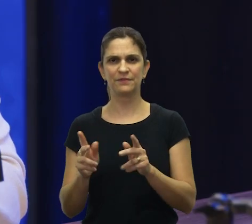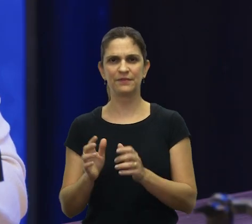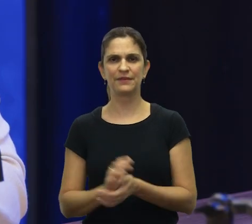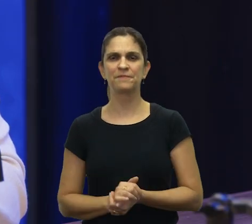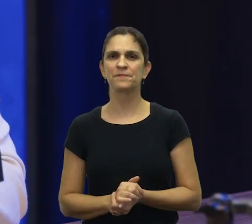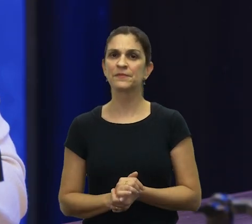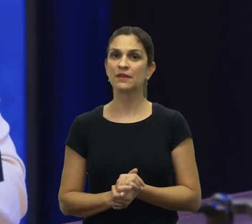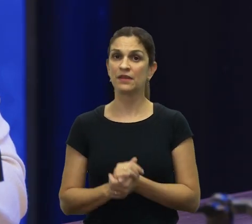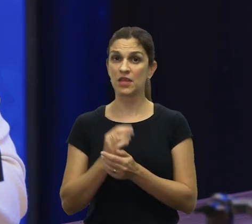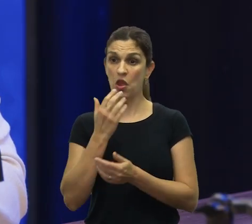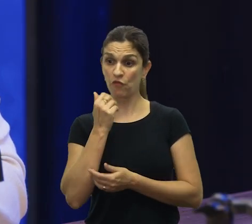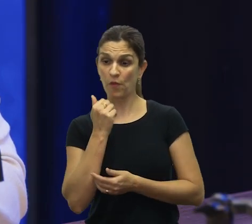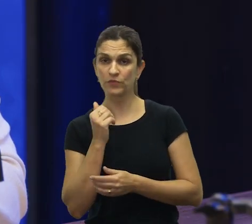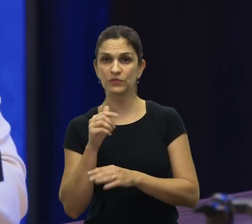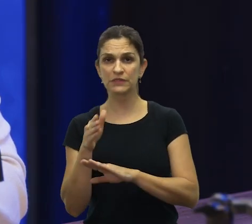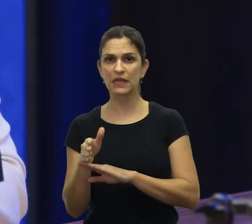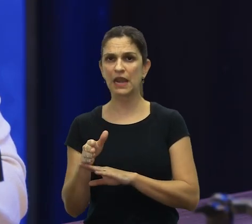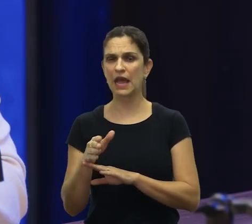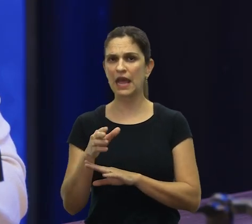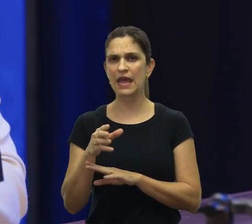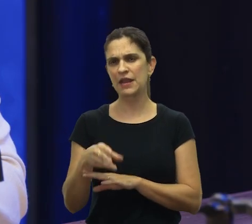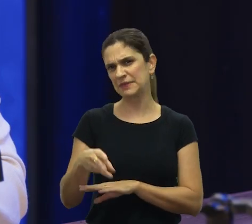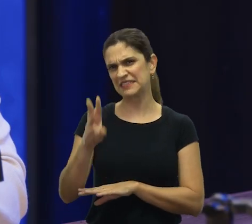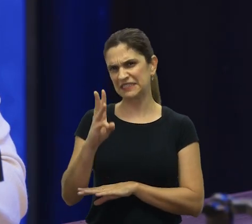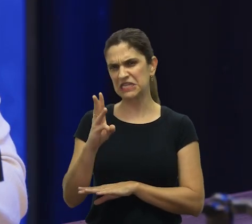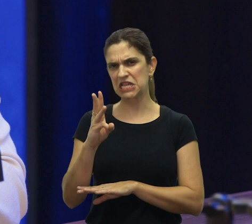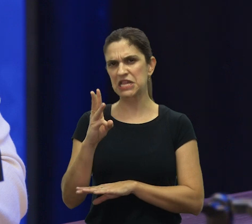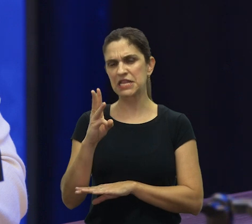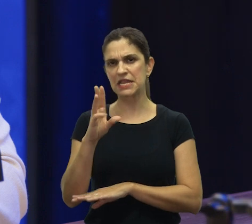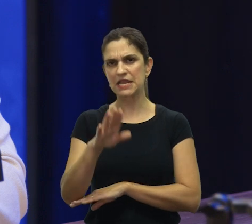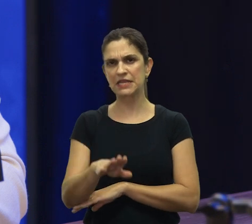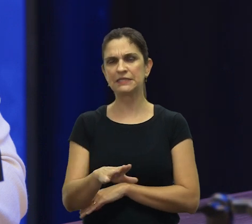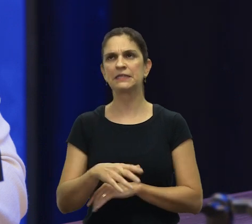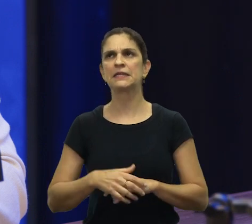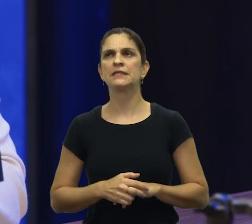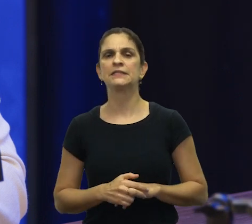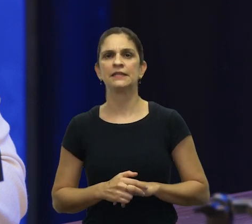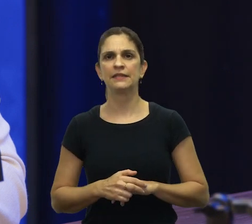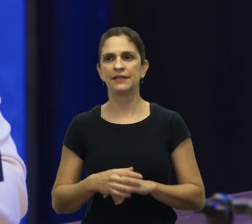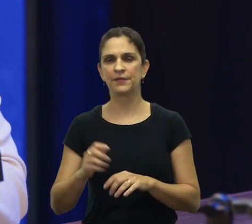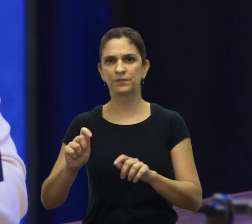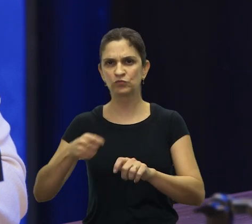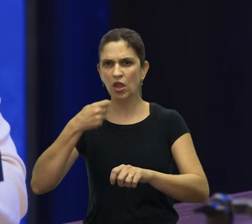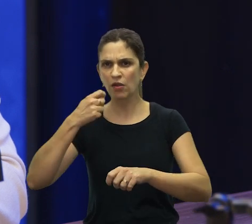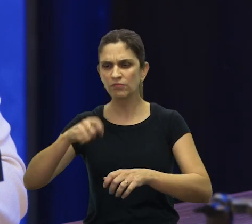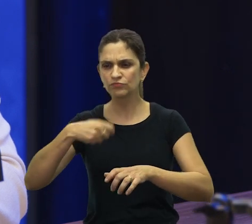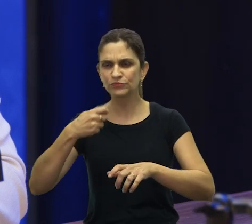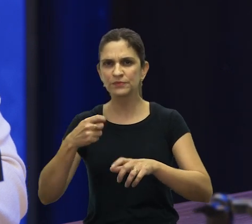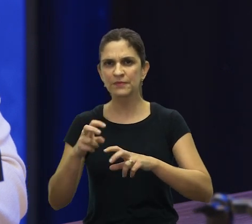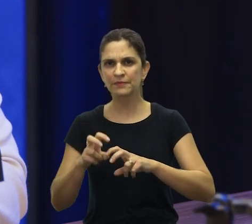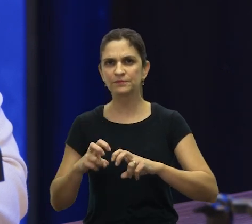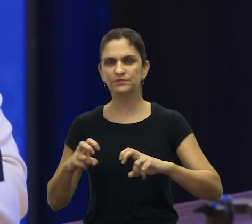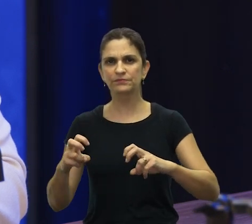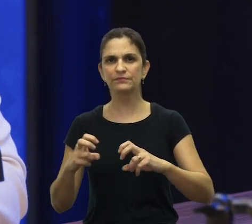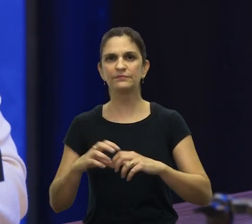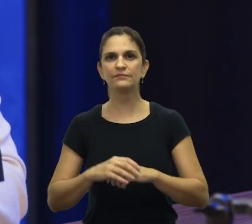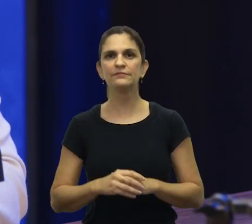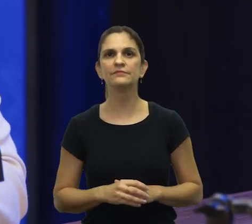eu terminei o meu almoço, era por volta das 3 horas da tarde, e na hora que eu dei a última garfada, chegou uma